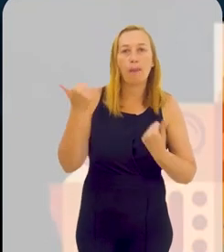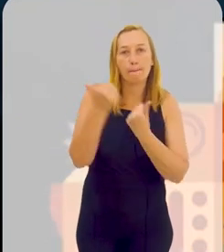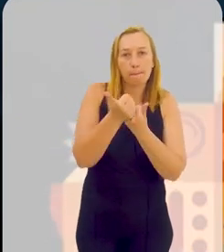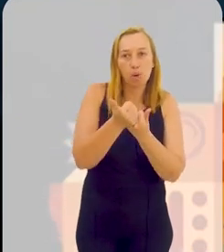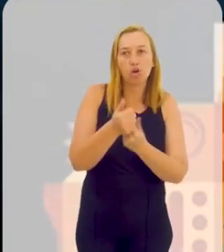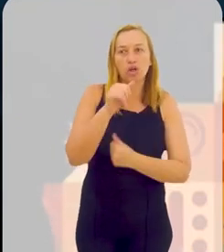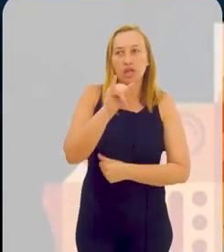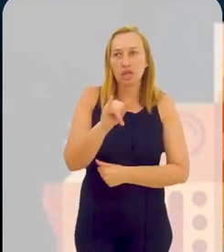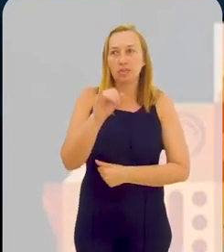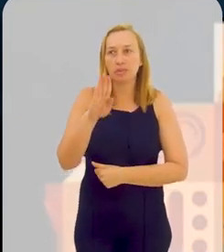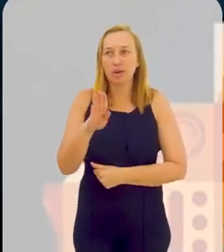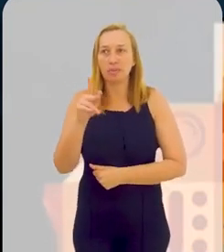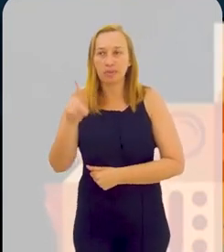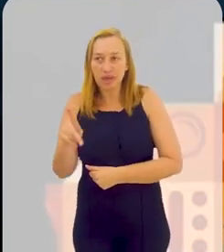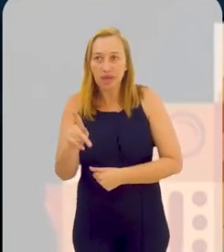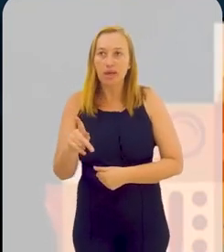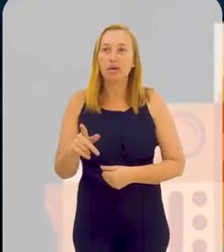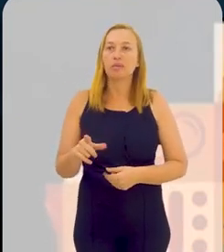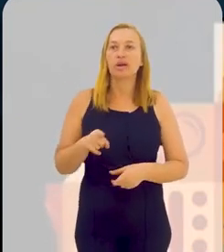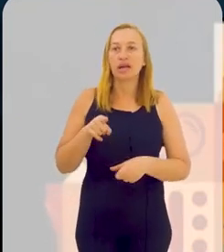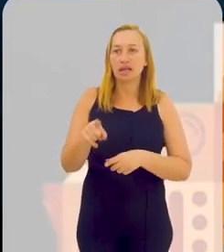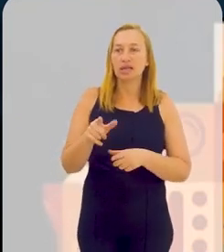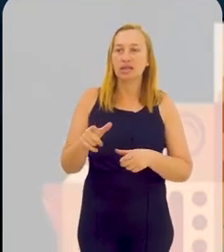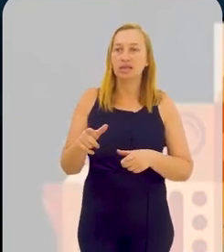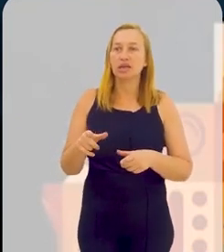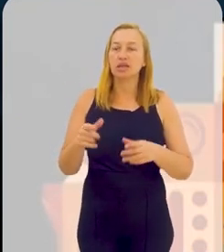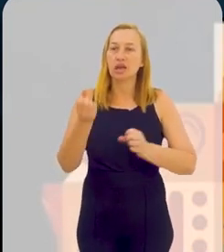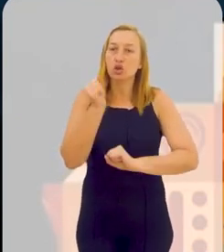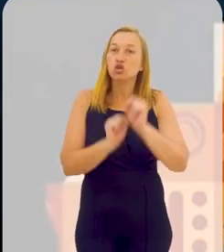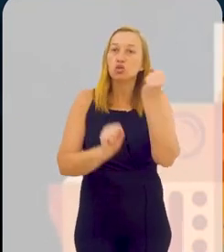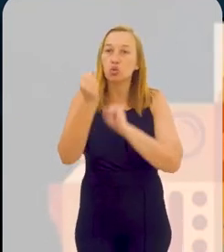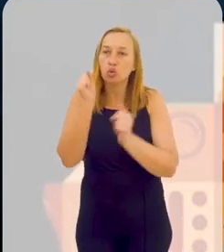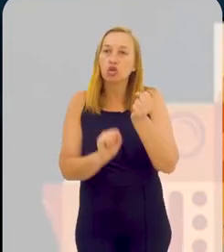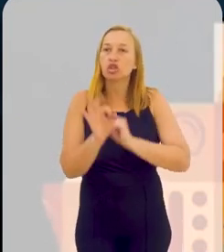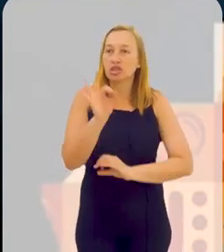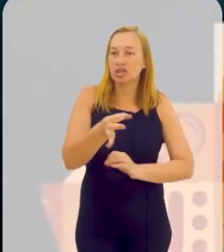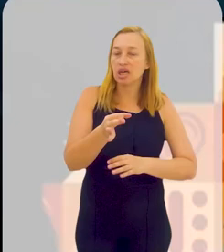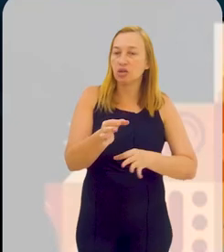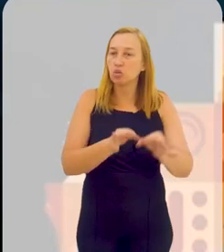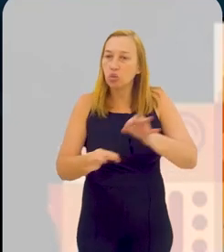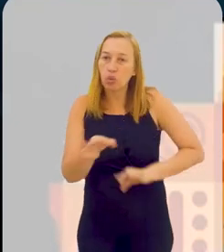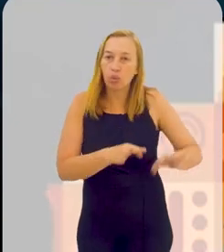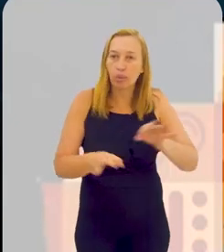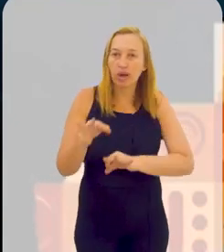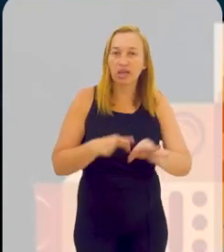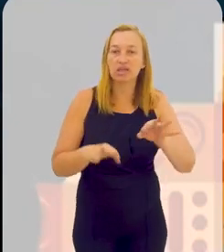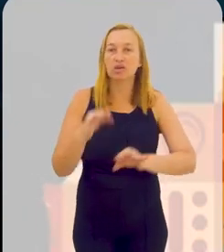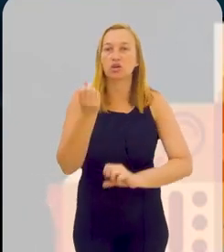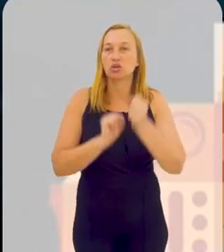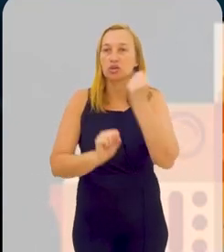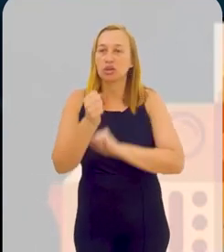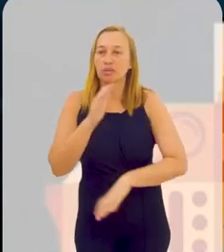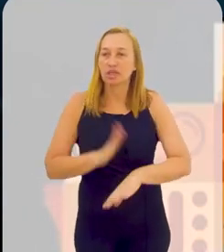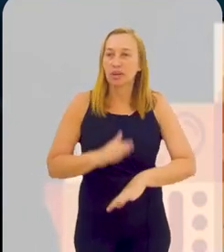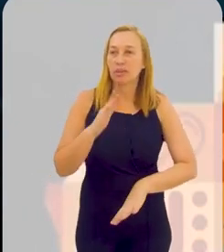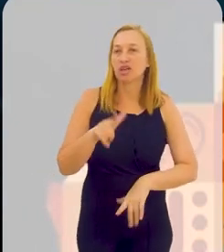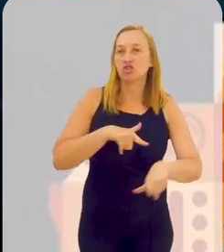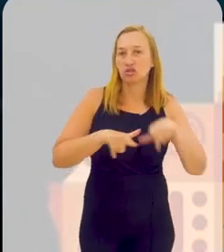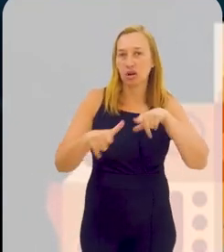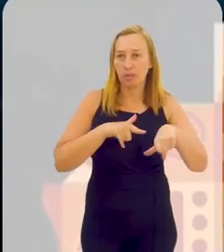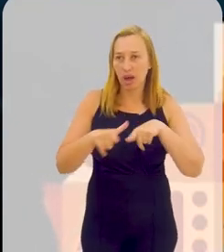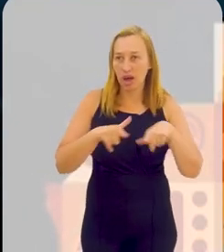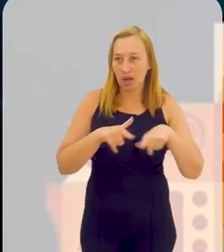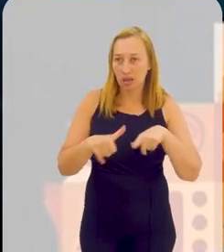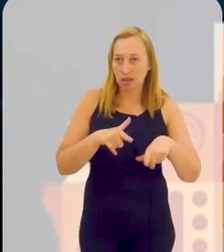com apoio do IBP, para que ali se coloque indústrias, se faça toda uma organização industrial, vai gerar